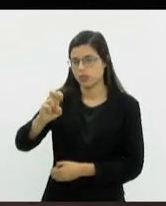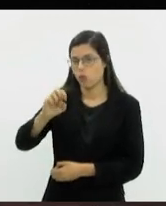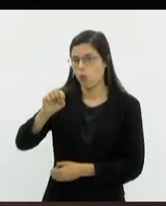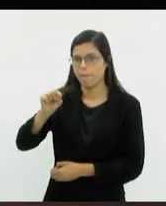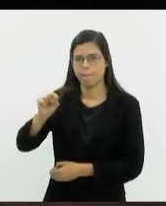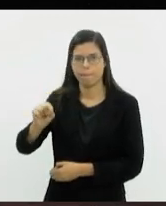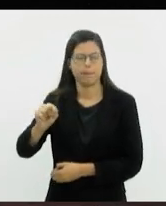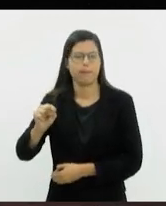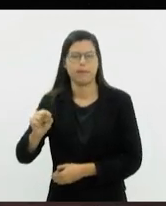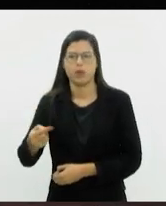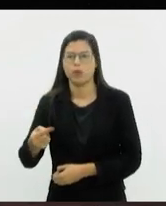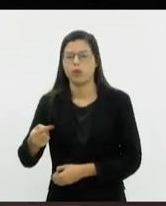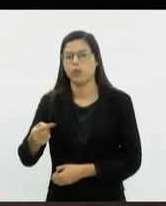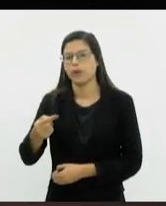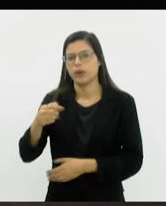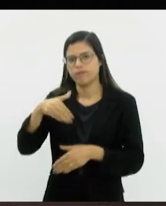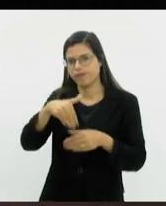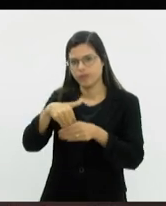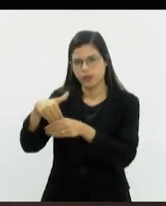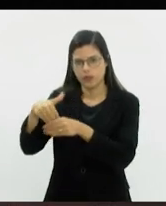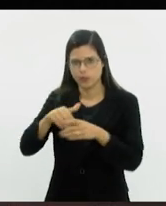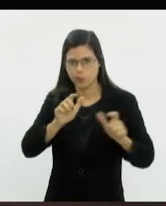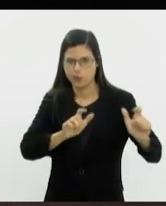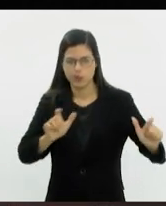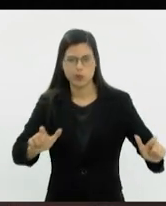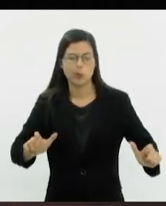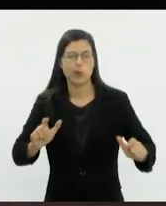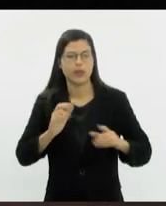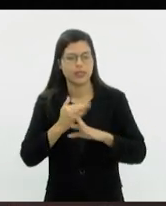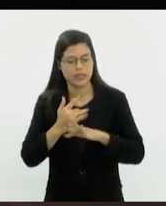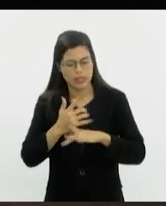uma cidade que não para de crescer. Nós